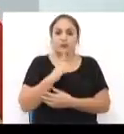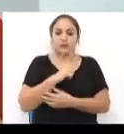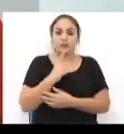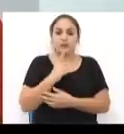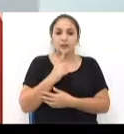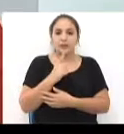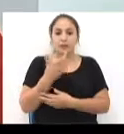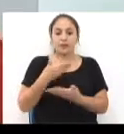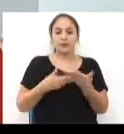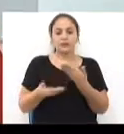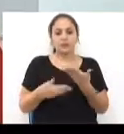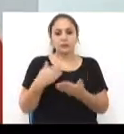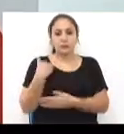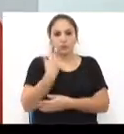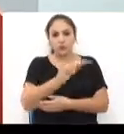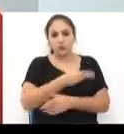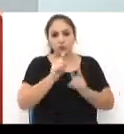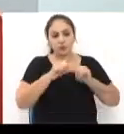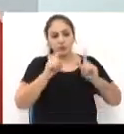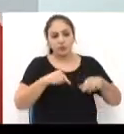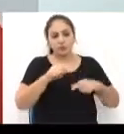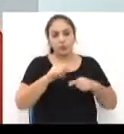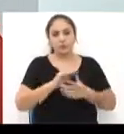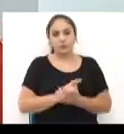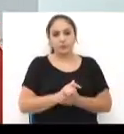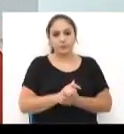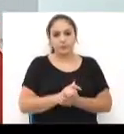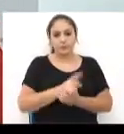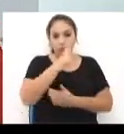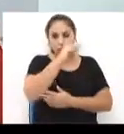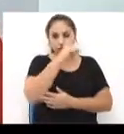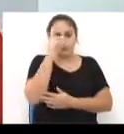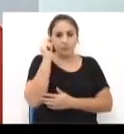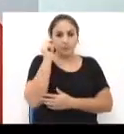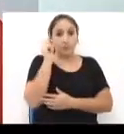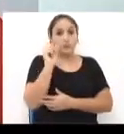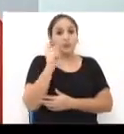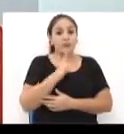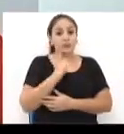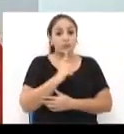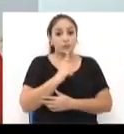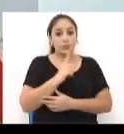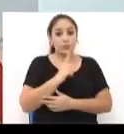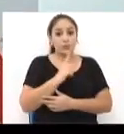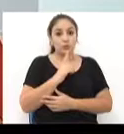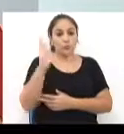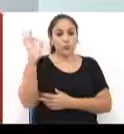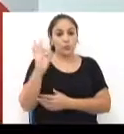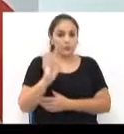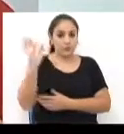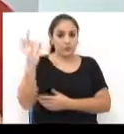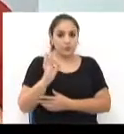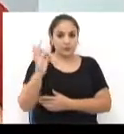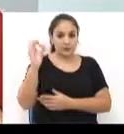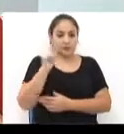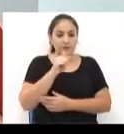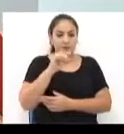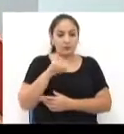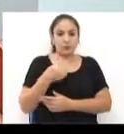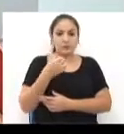a contemplar o nosso funcionalismo público municipal, no mínimo, com o índice do piso magistério nacional,